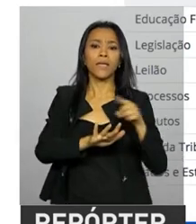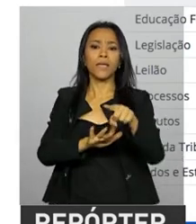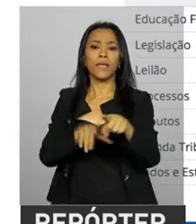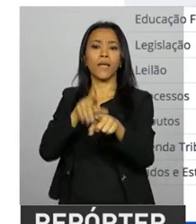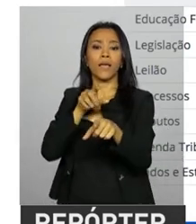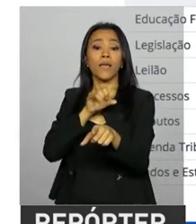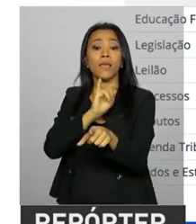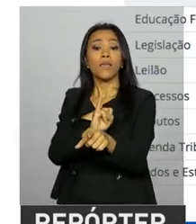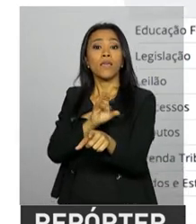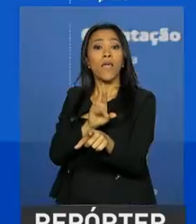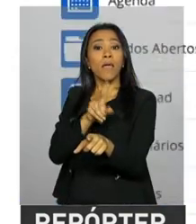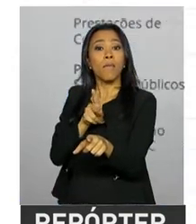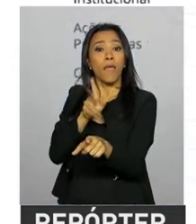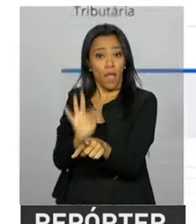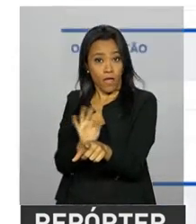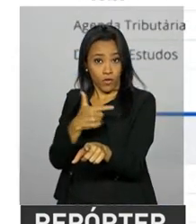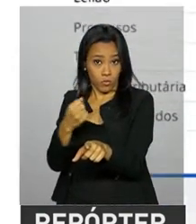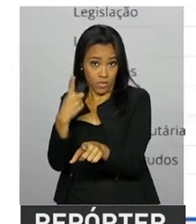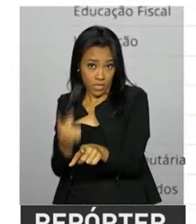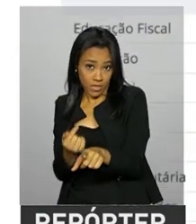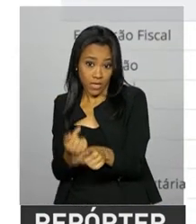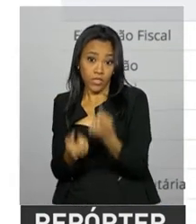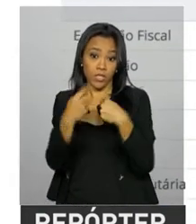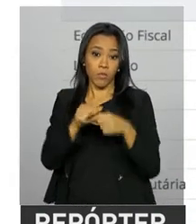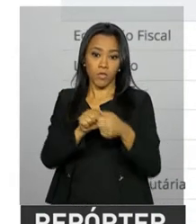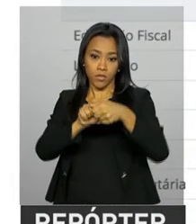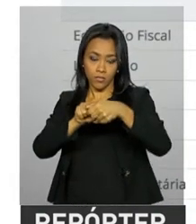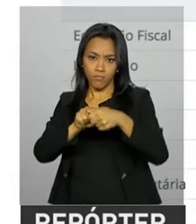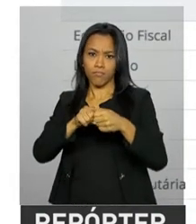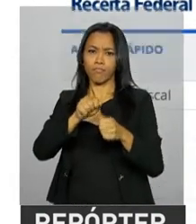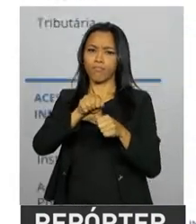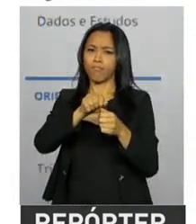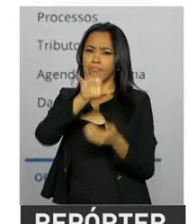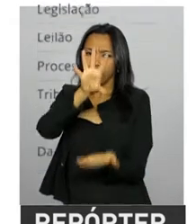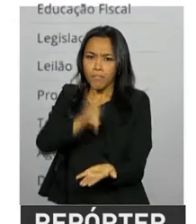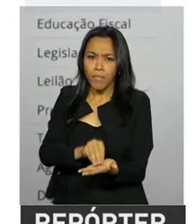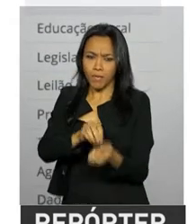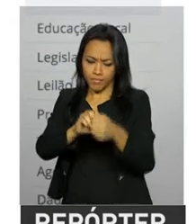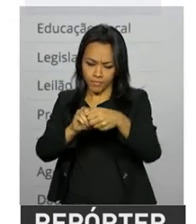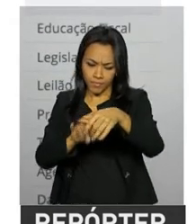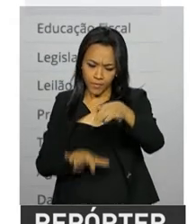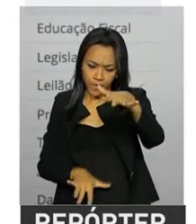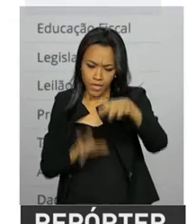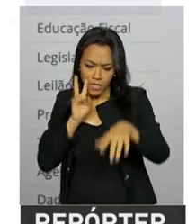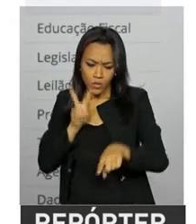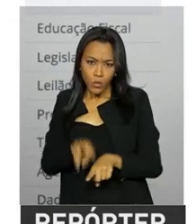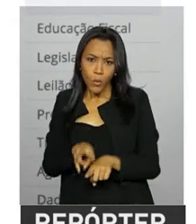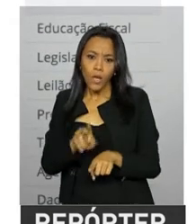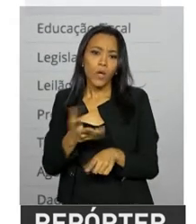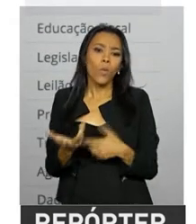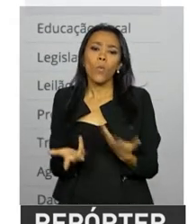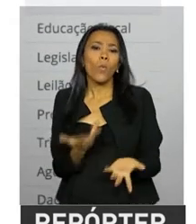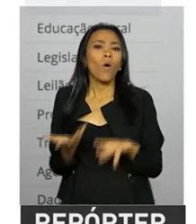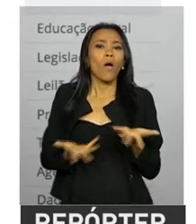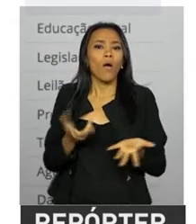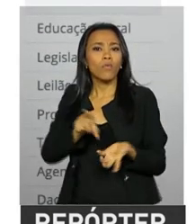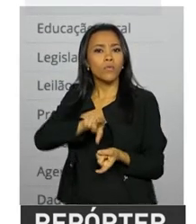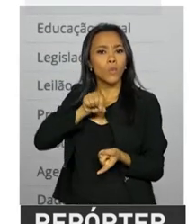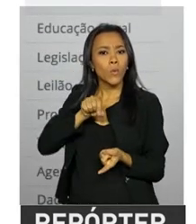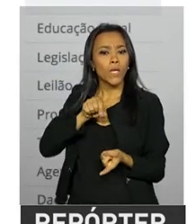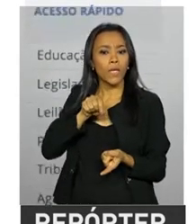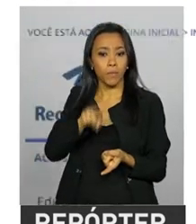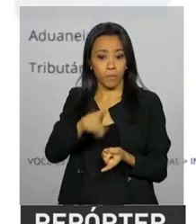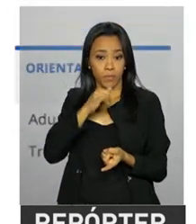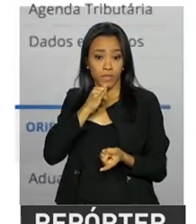IRPF 2017 e em Download do programa. O próximo passo é escolher o sistema operacional. Se você